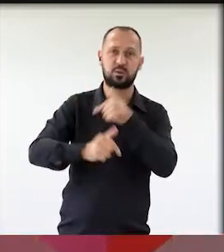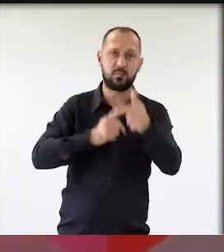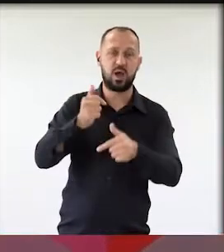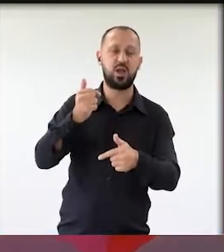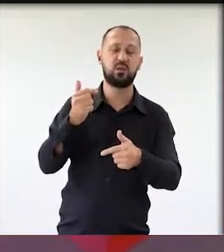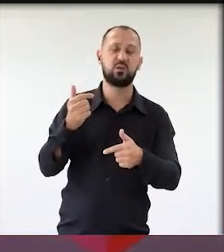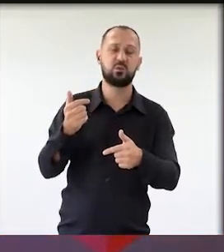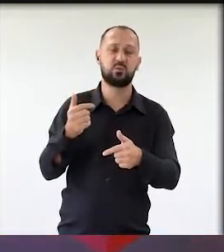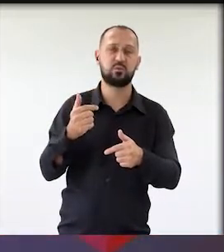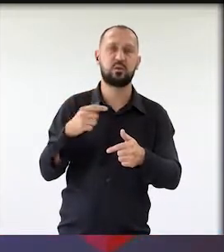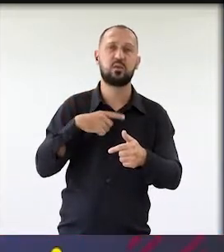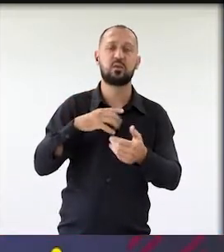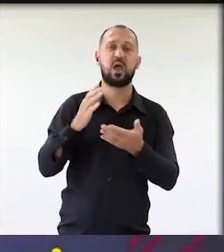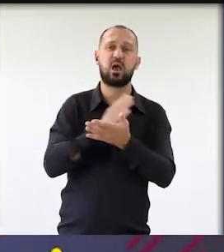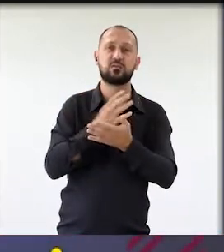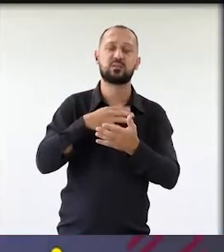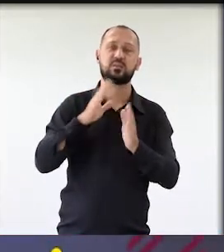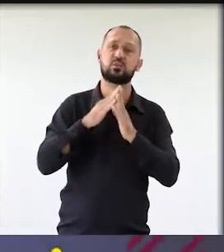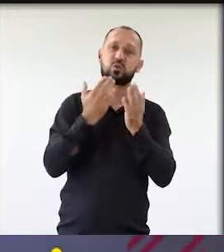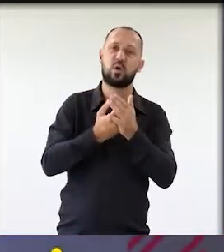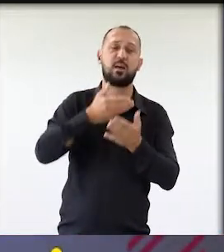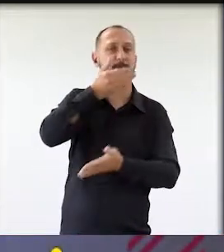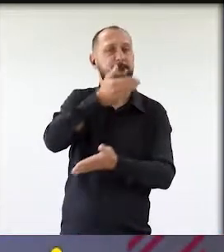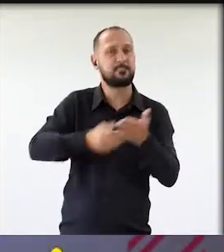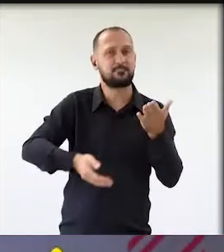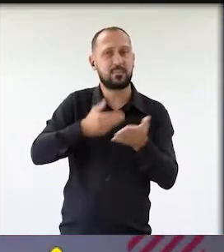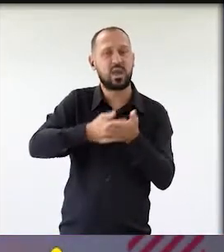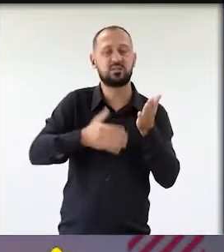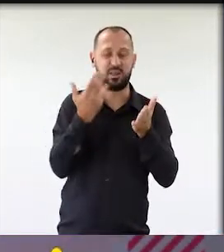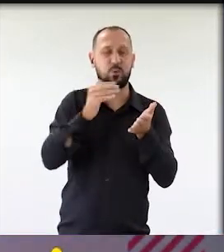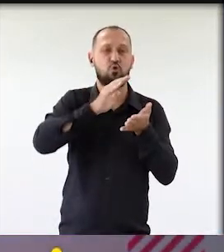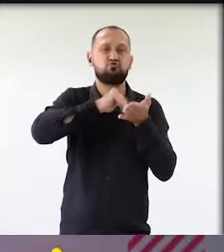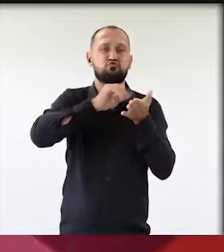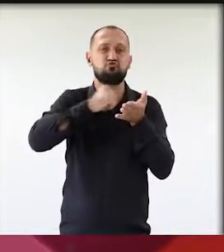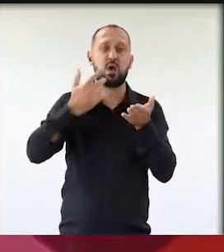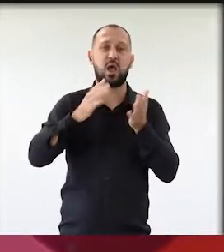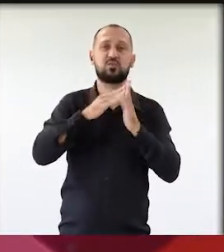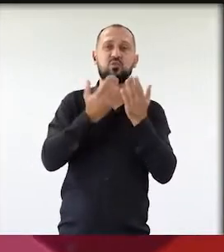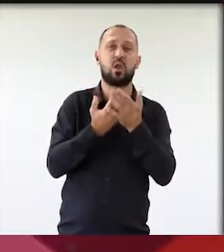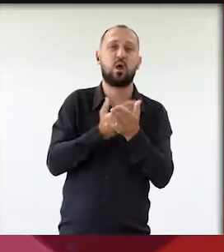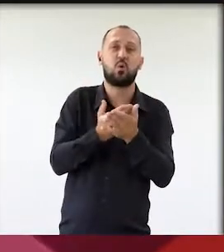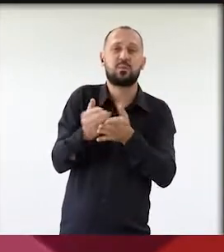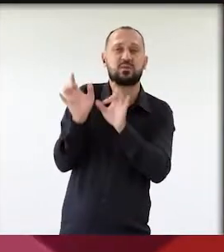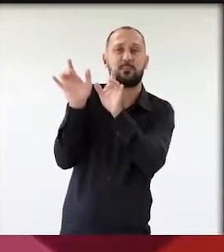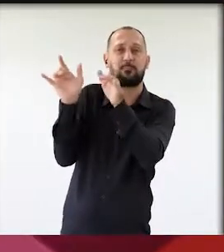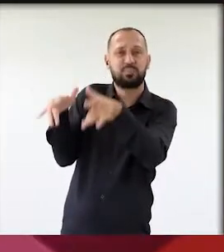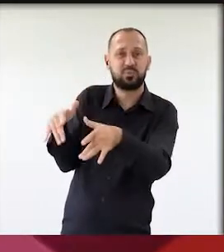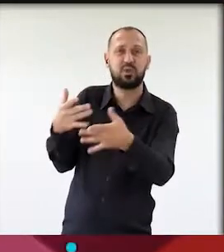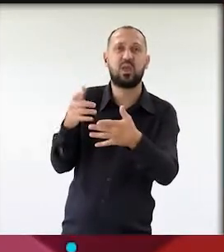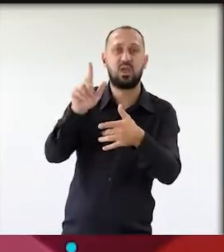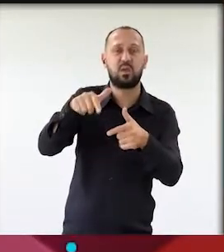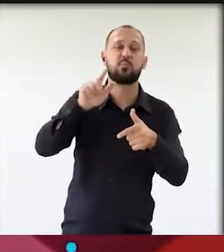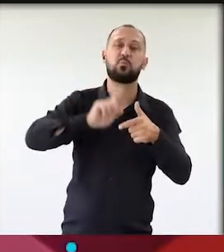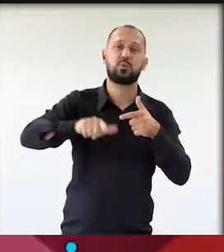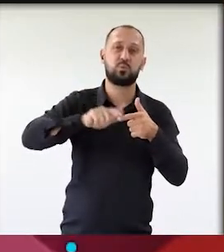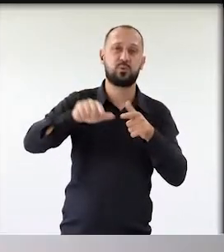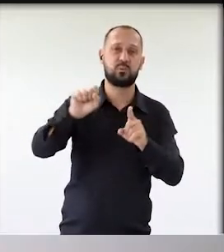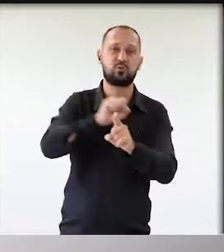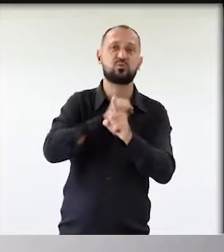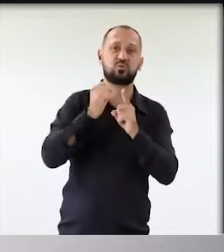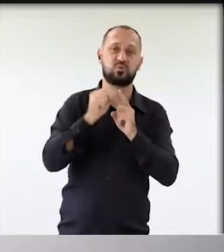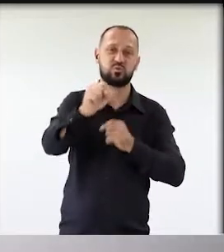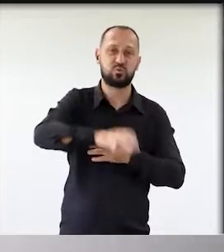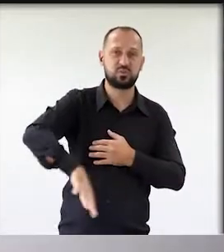a trabalho infantil, elas têm déficit educacional, elas acabam abandonando a escola, então são vários